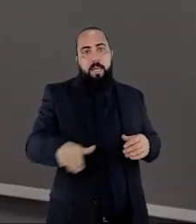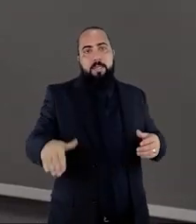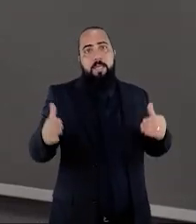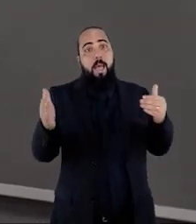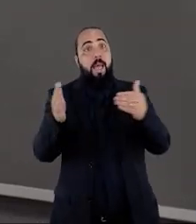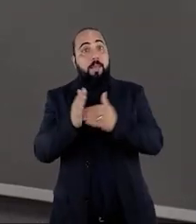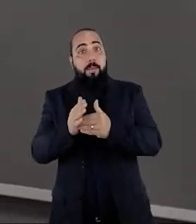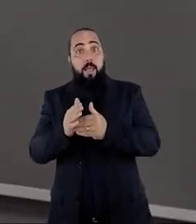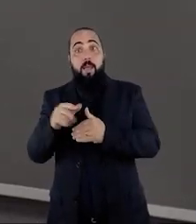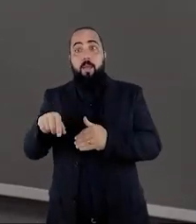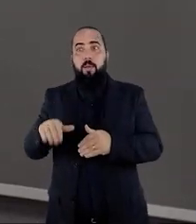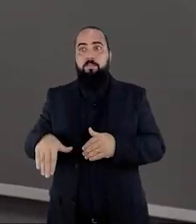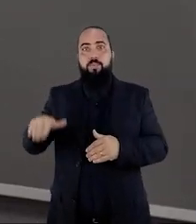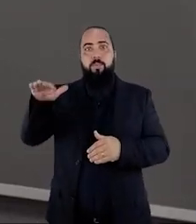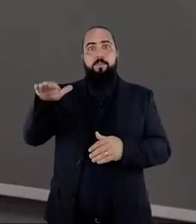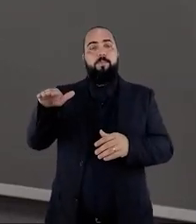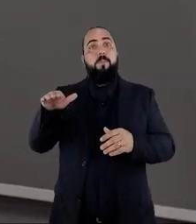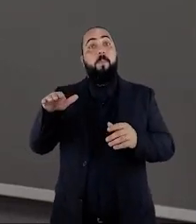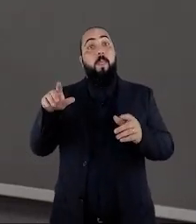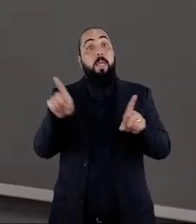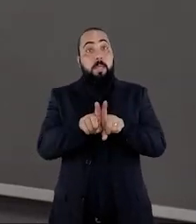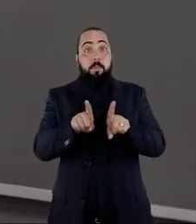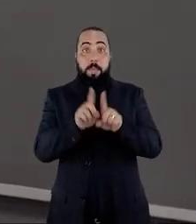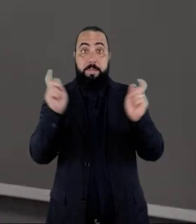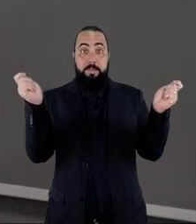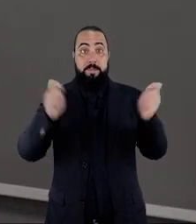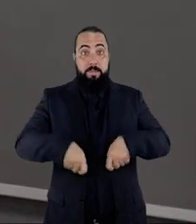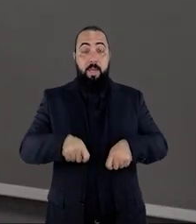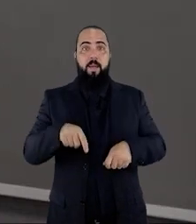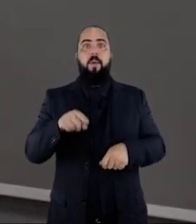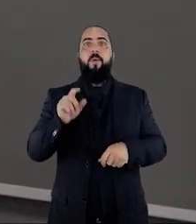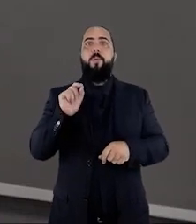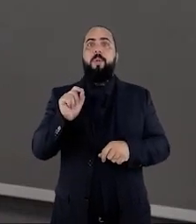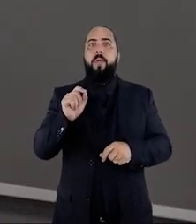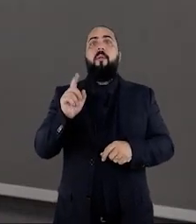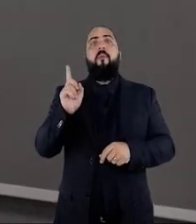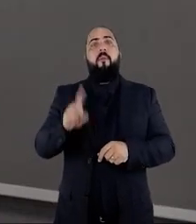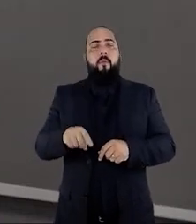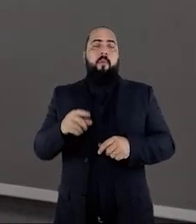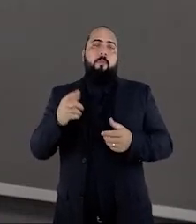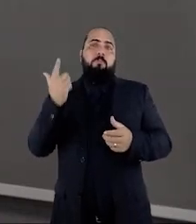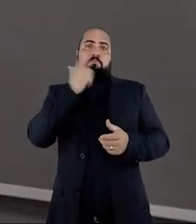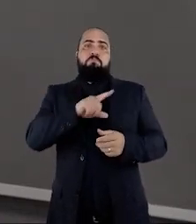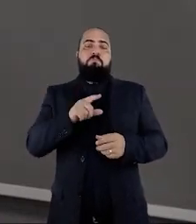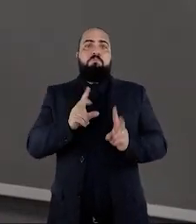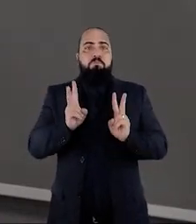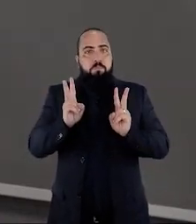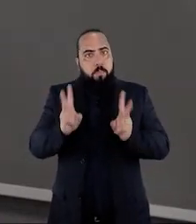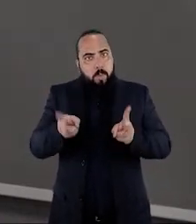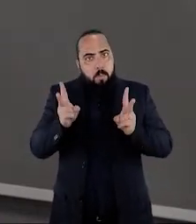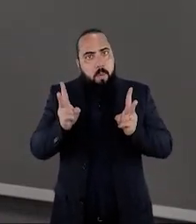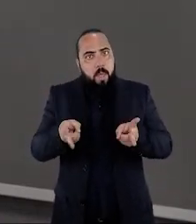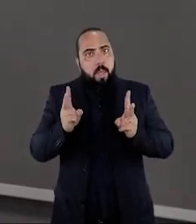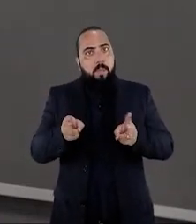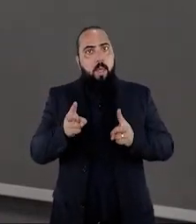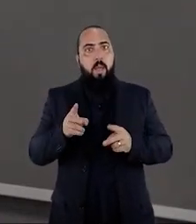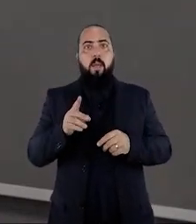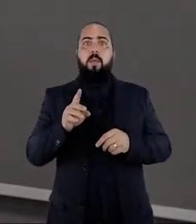da criança até os 8 anos de idade, como com a possibilidade, que foi amplamente utilizada, de